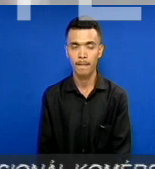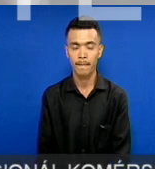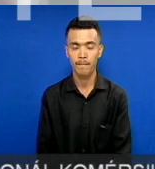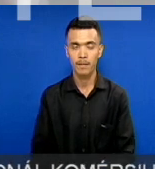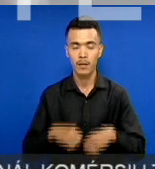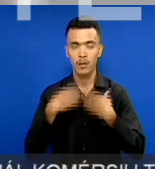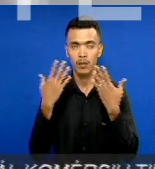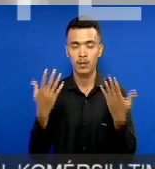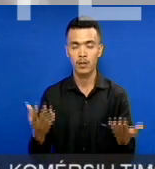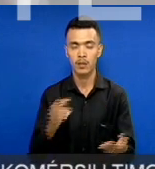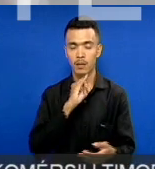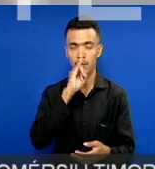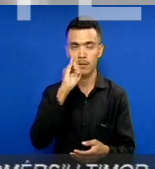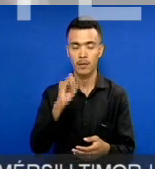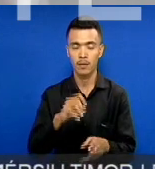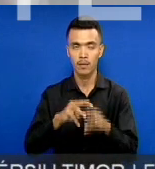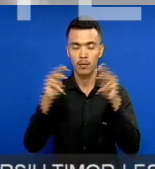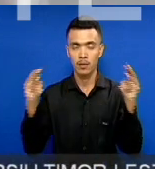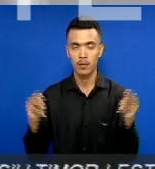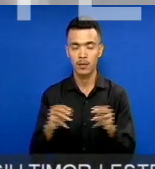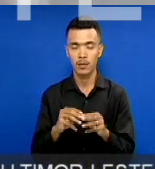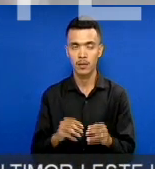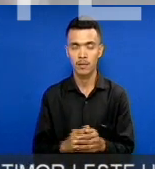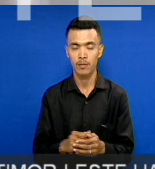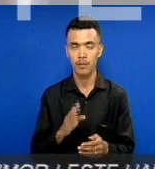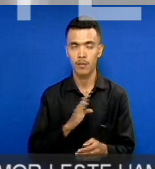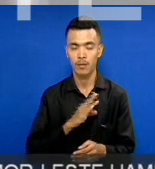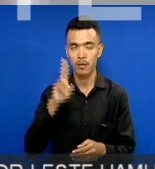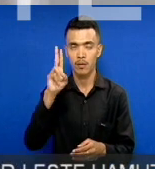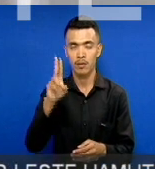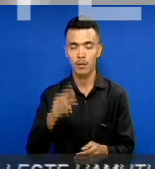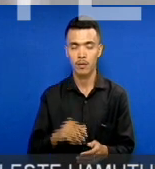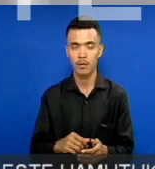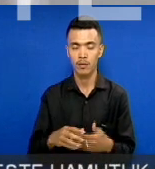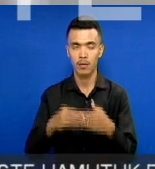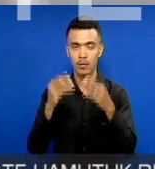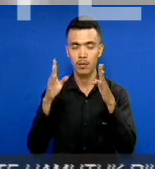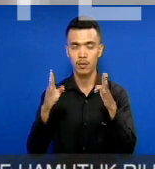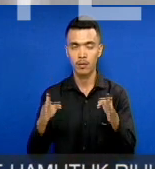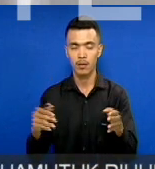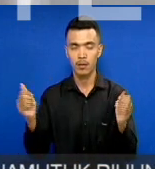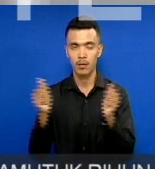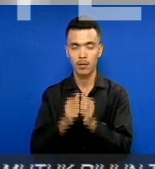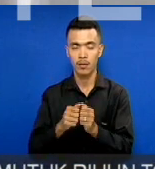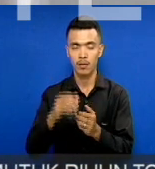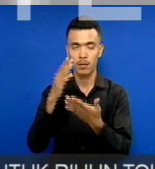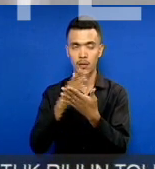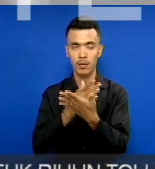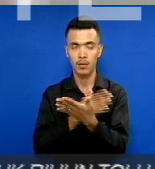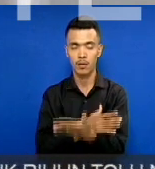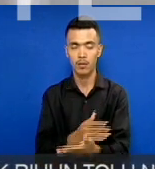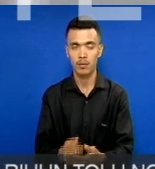hoje, maca, município Baucau, autoridade, ho, nini estrutura, hamoto